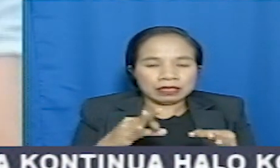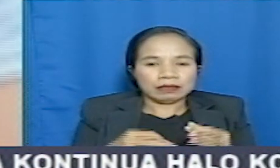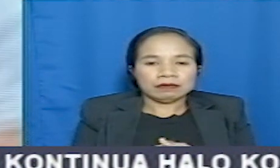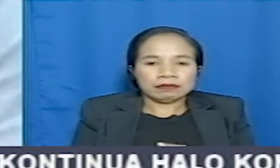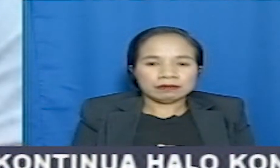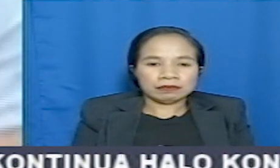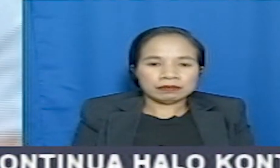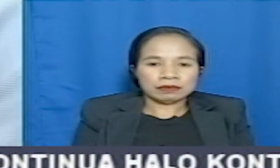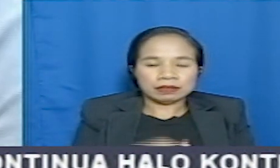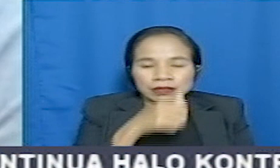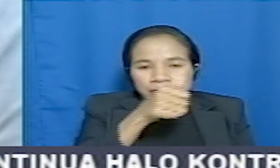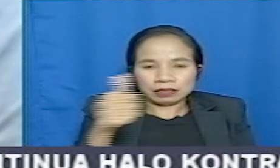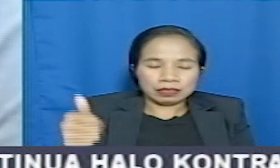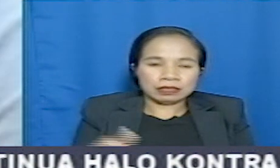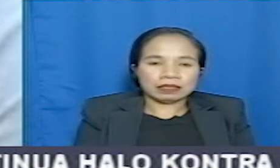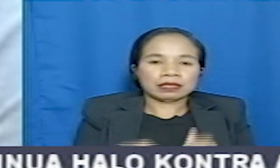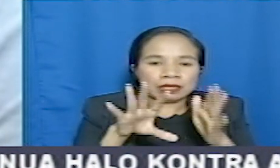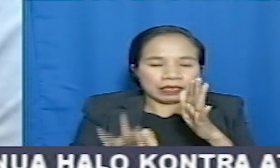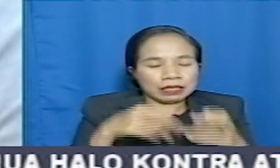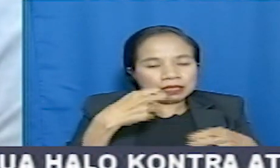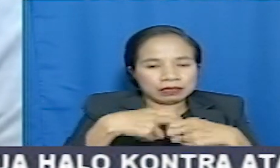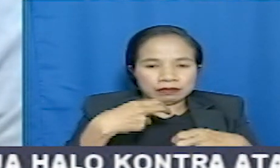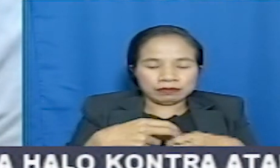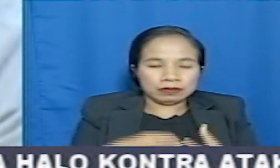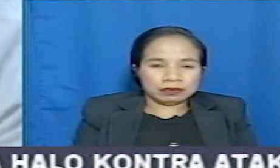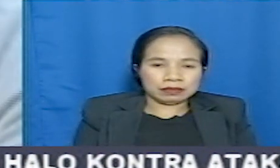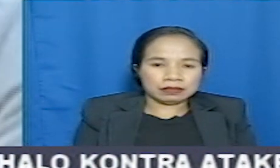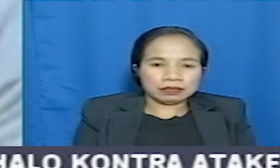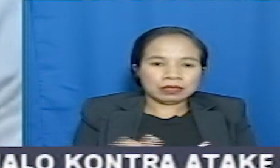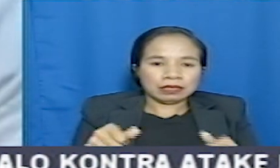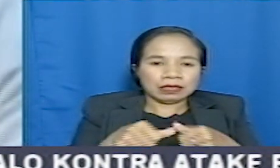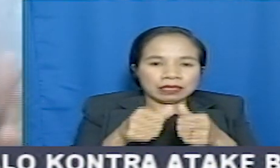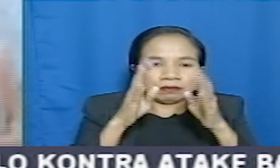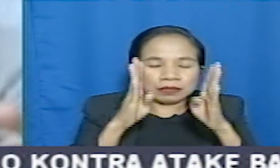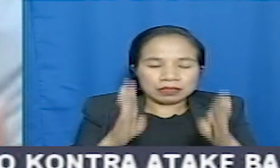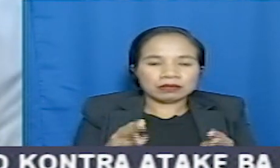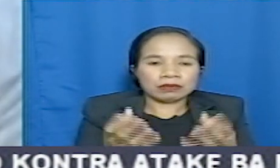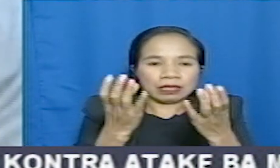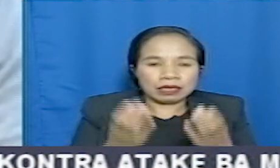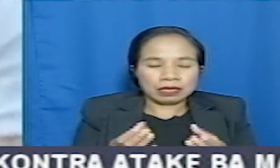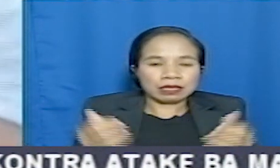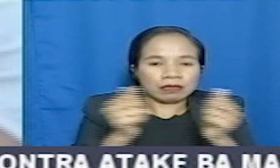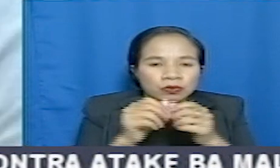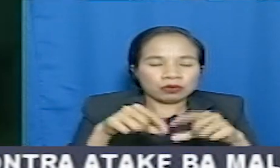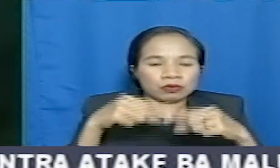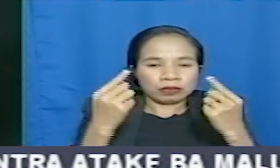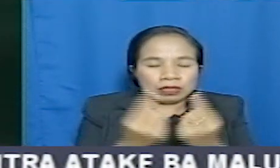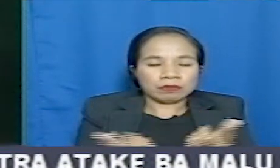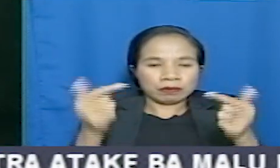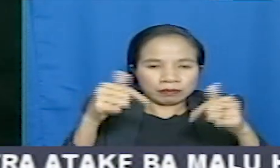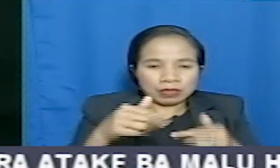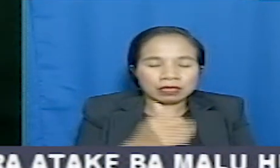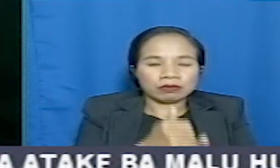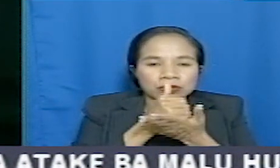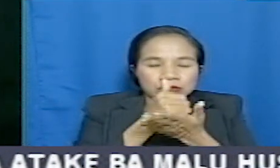e daí dak etan sofrimento então administrador hakarak ko equipa mai atu fo solidaridade.